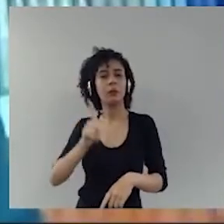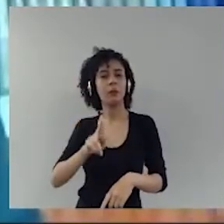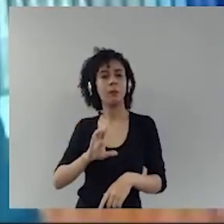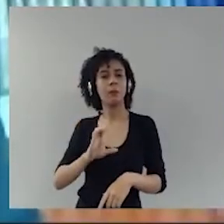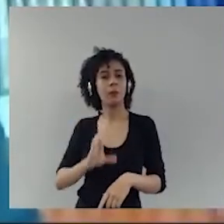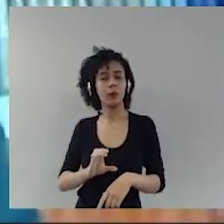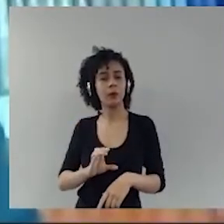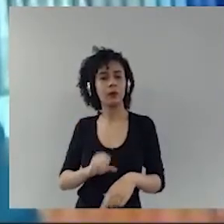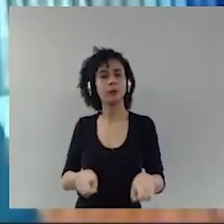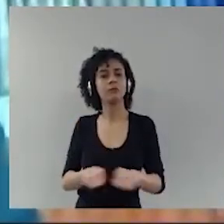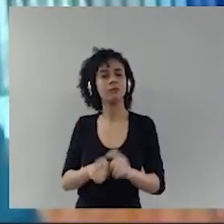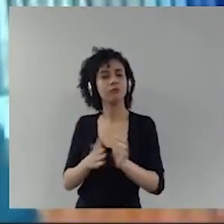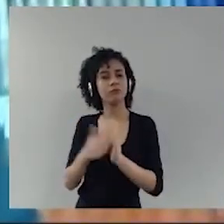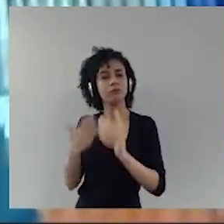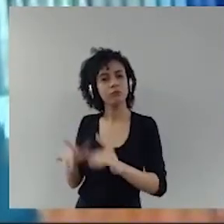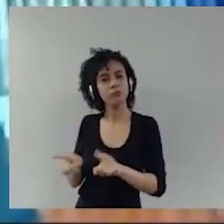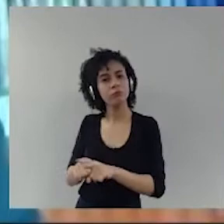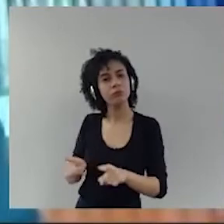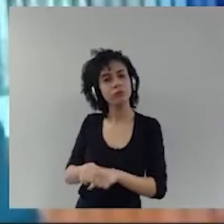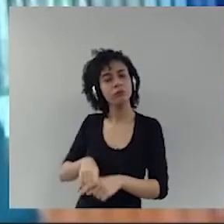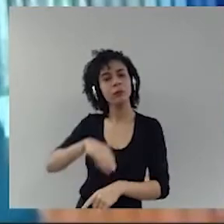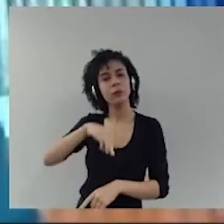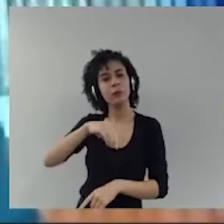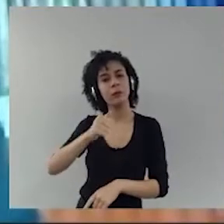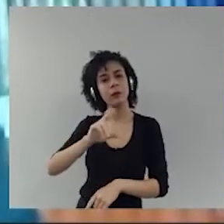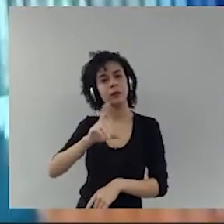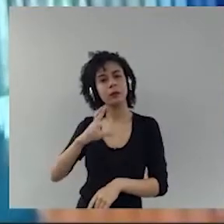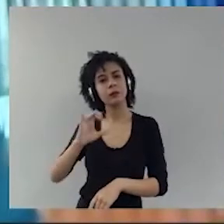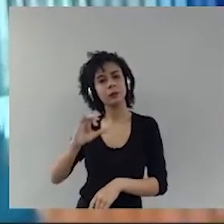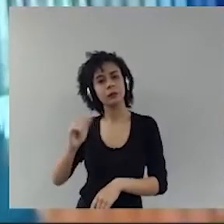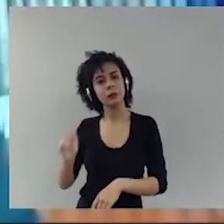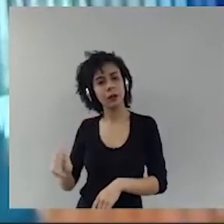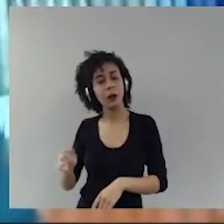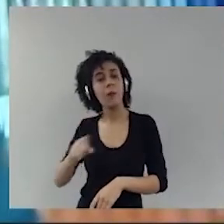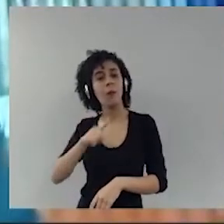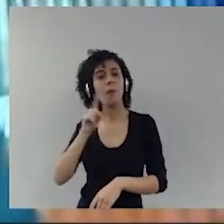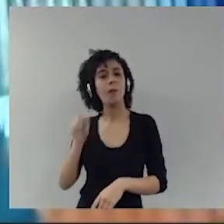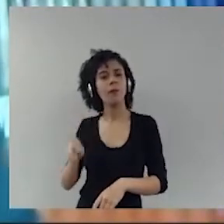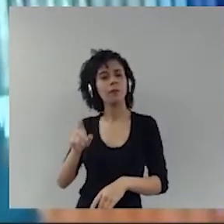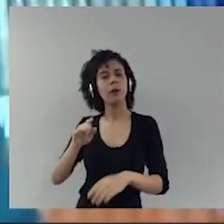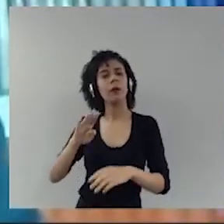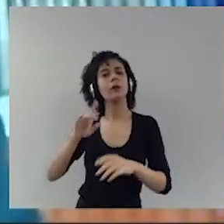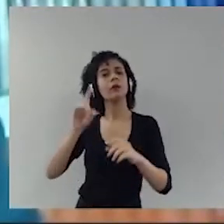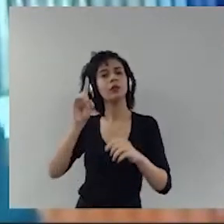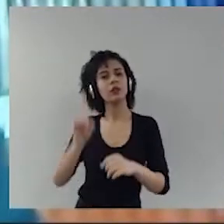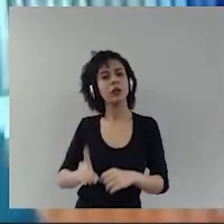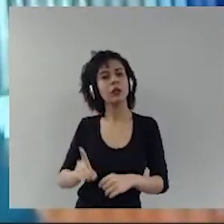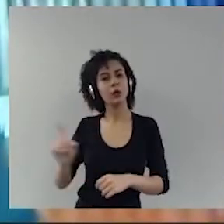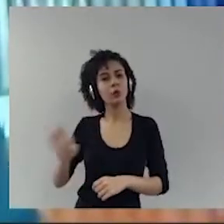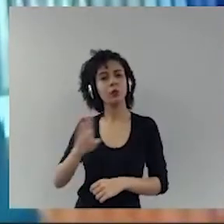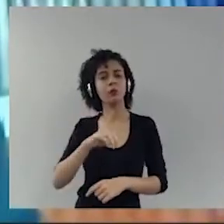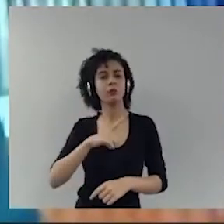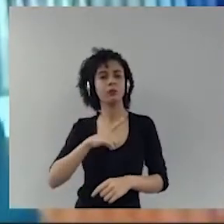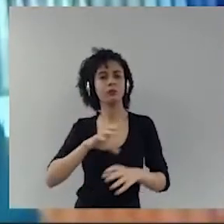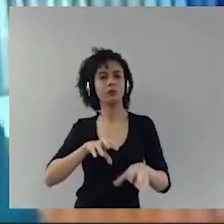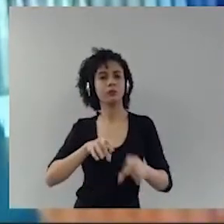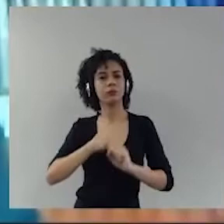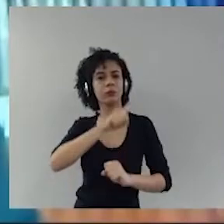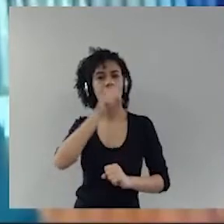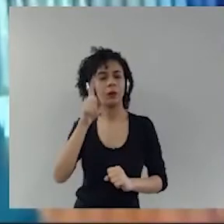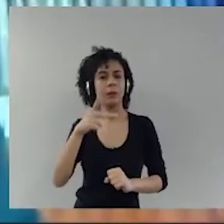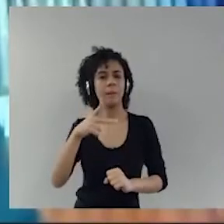cumprimentar a uma sal justiça advogado bacharel em direito pela universidade federal do paraná